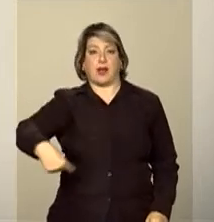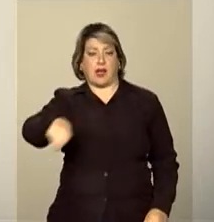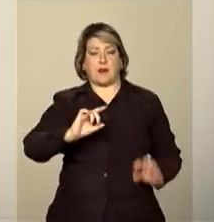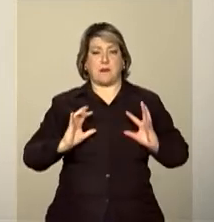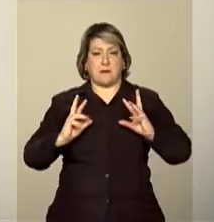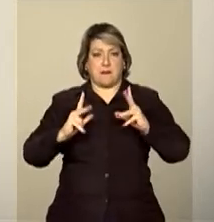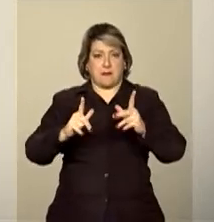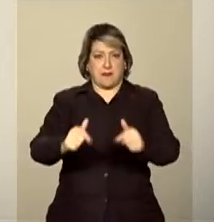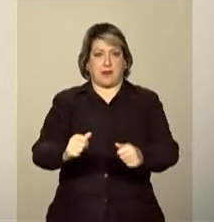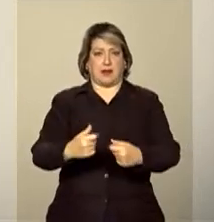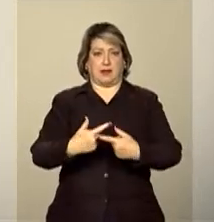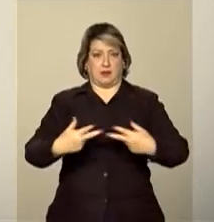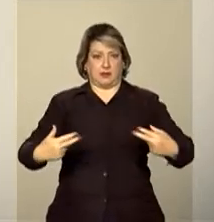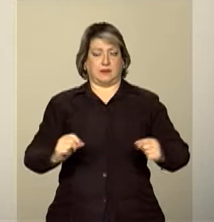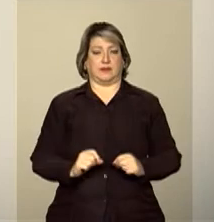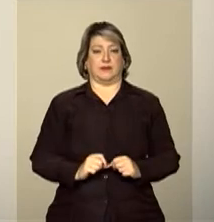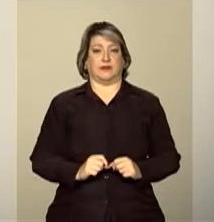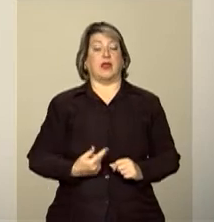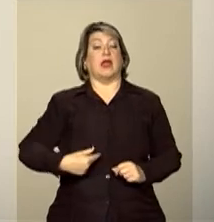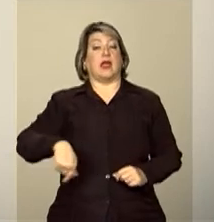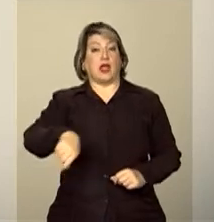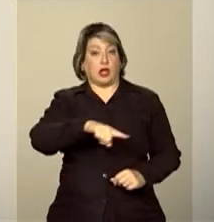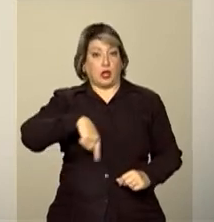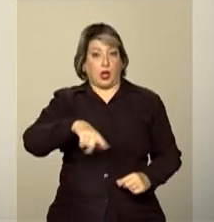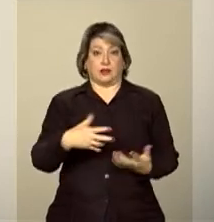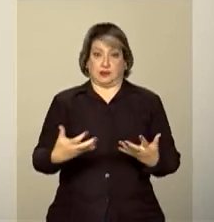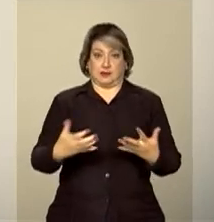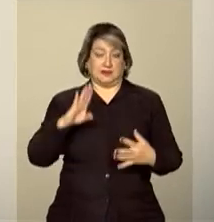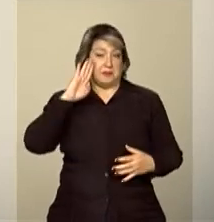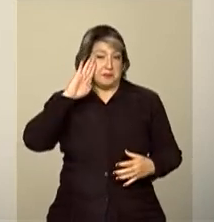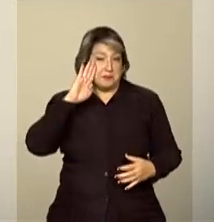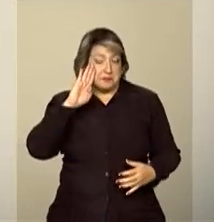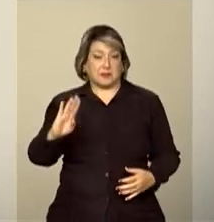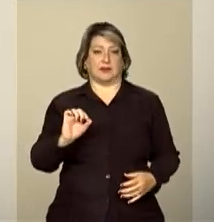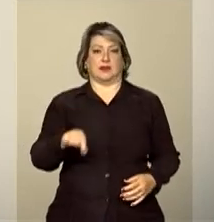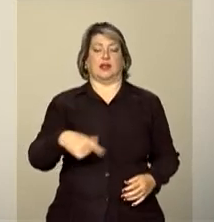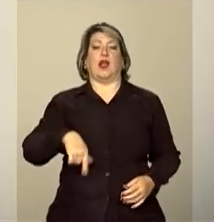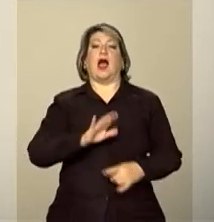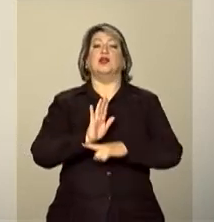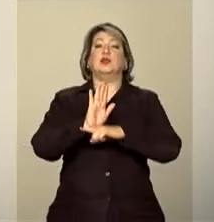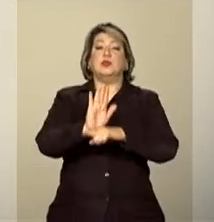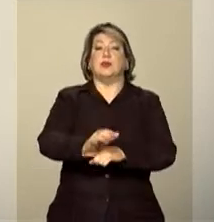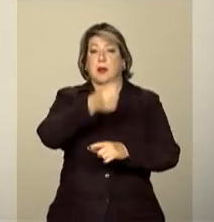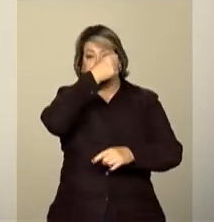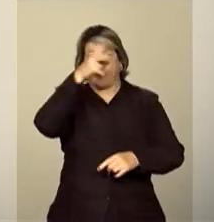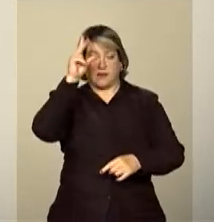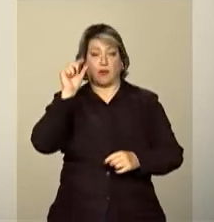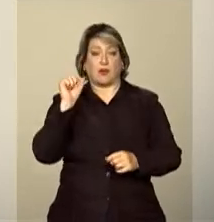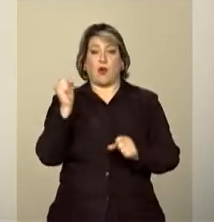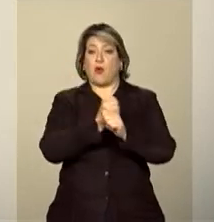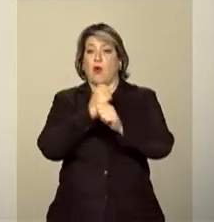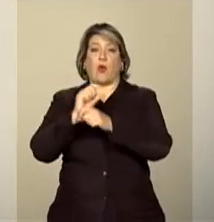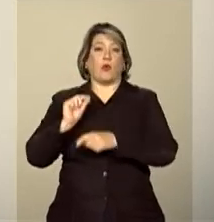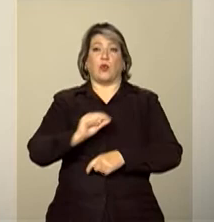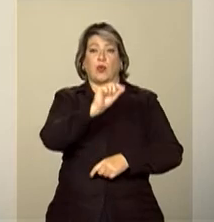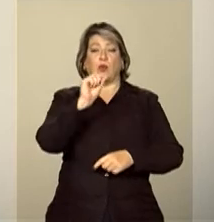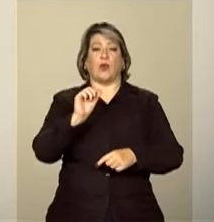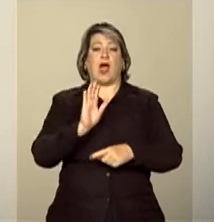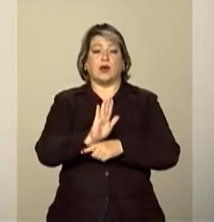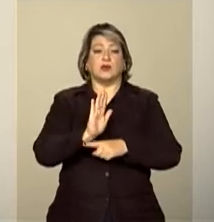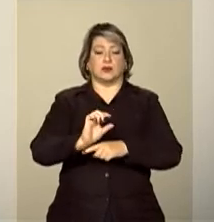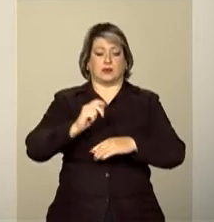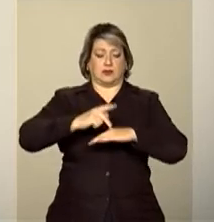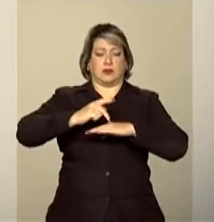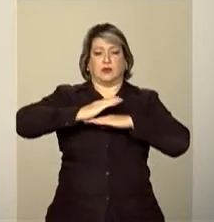dessas máquinas um dos nossos objetivos Como eu disse Luciano é ajudar as prefeituras a manter as estradas